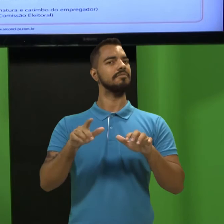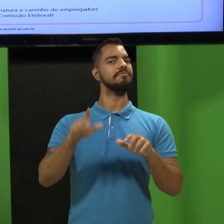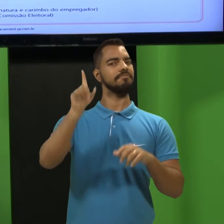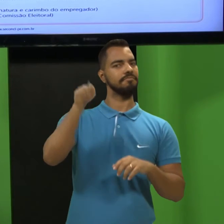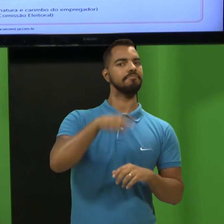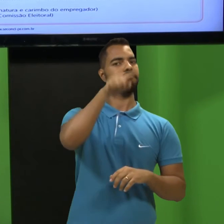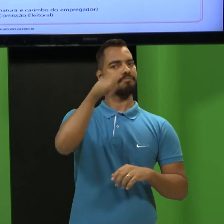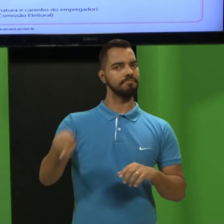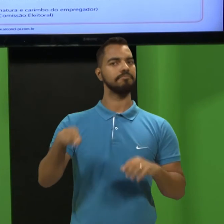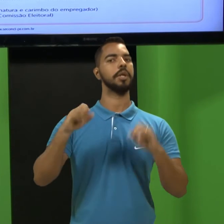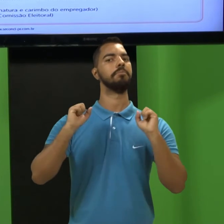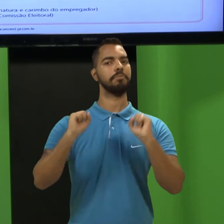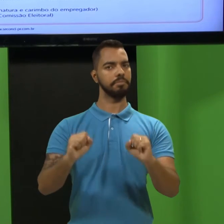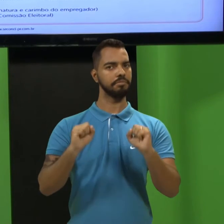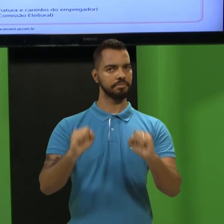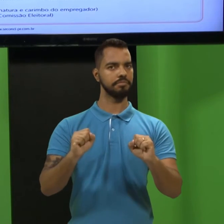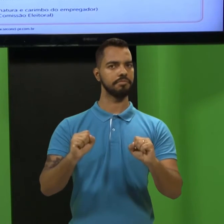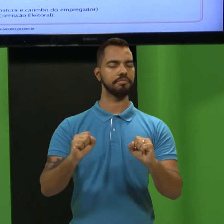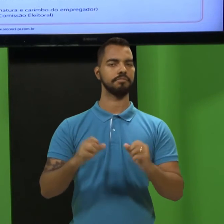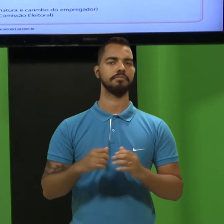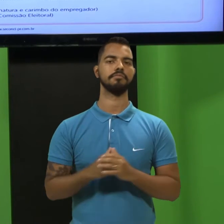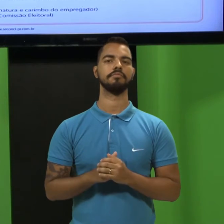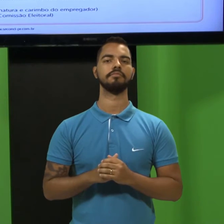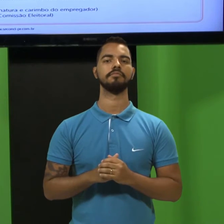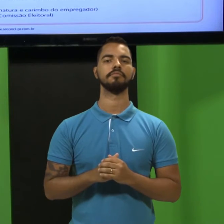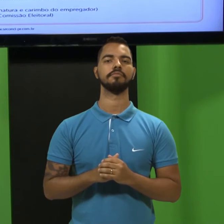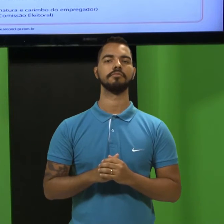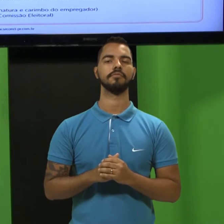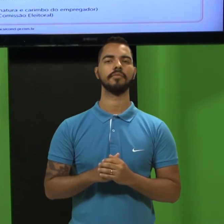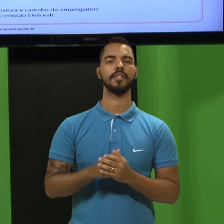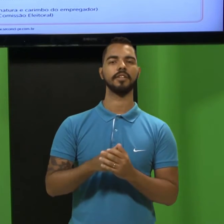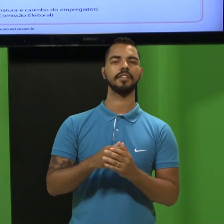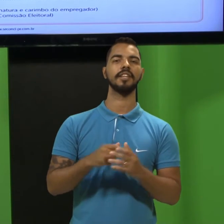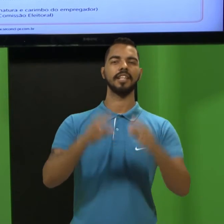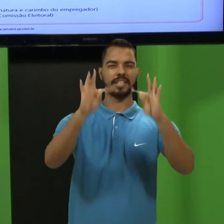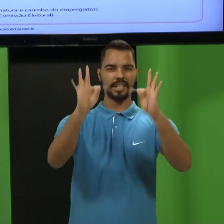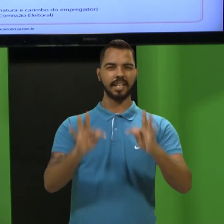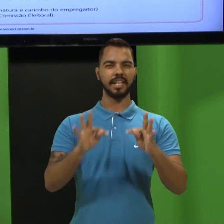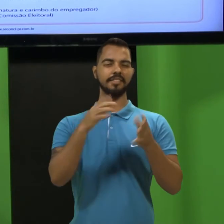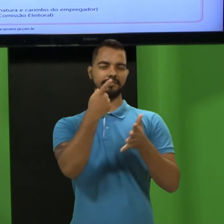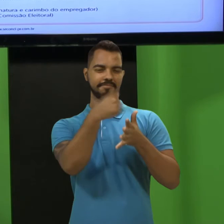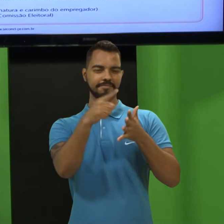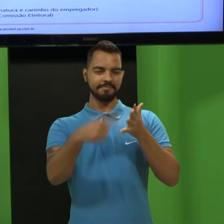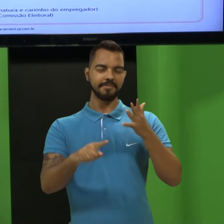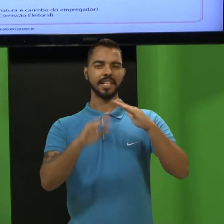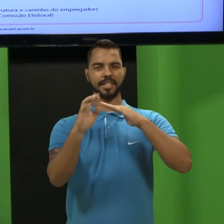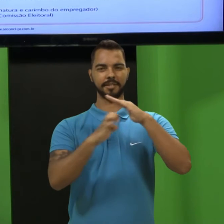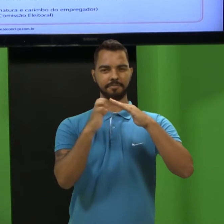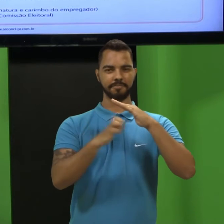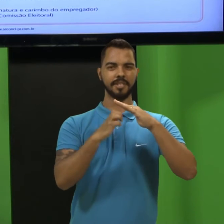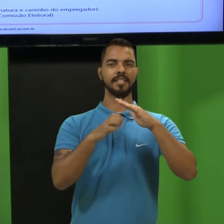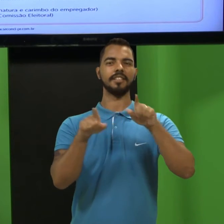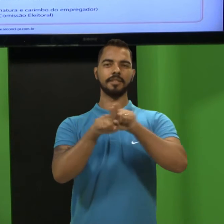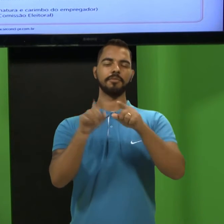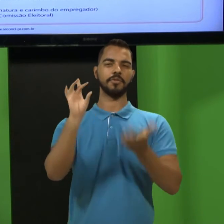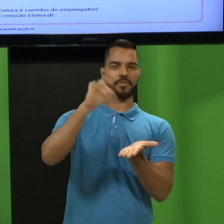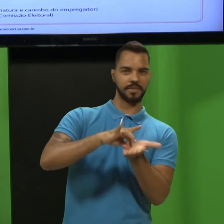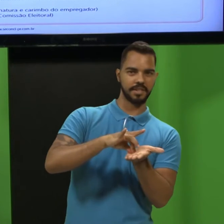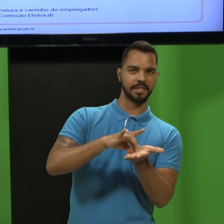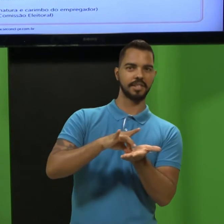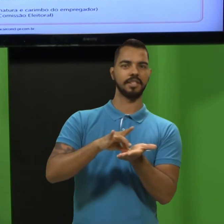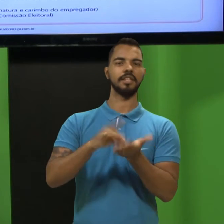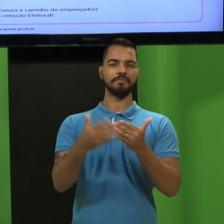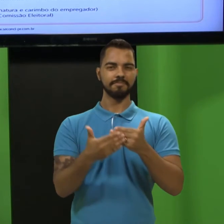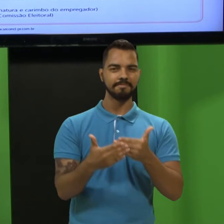Continuando esses nossos gêneros textuais de empresariais oficiais, vamos discutir agora sobre